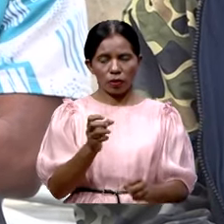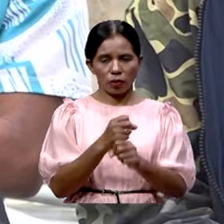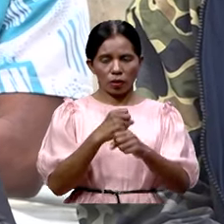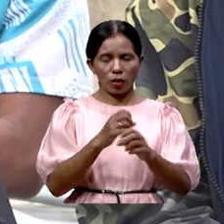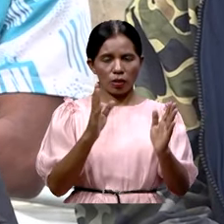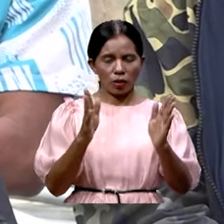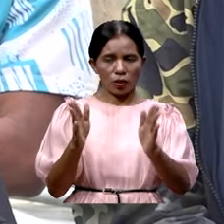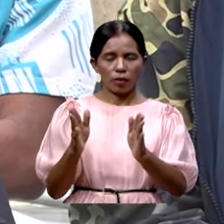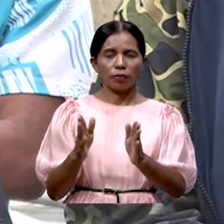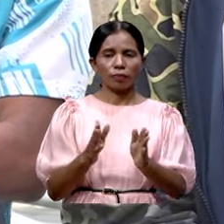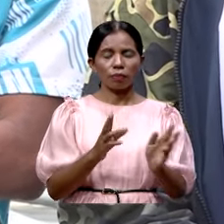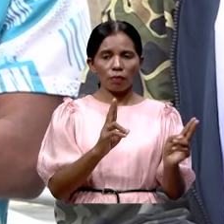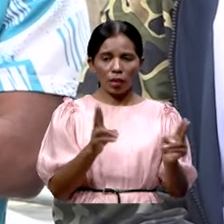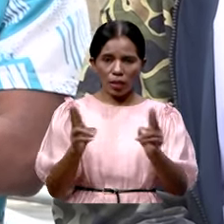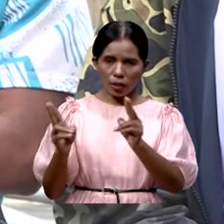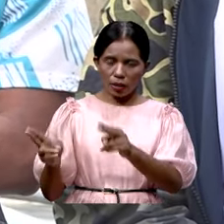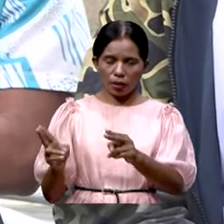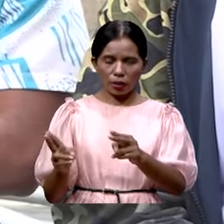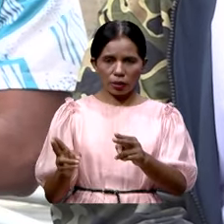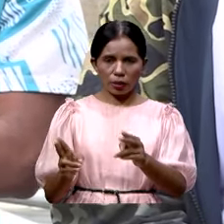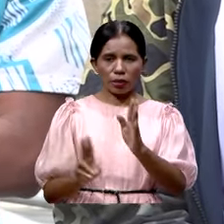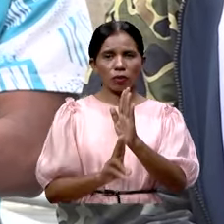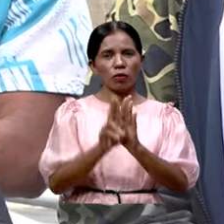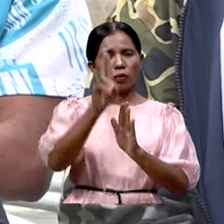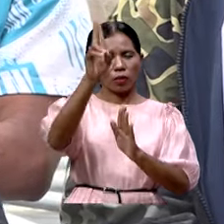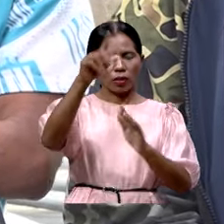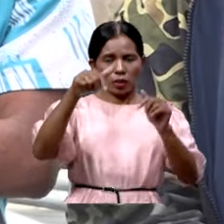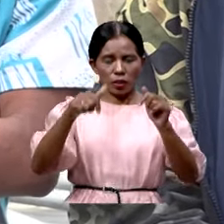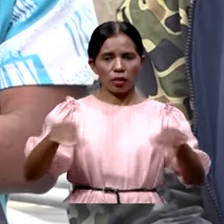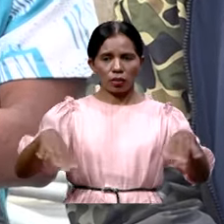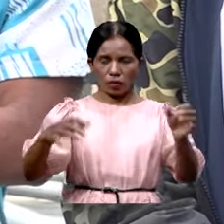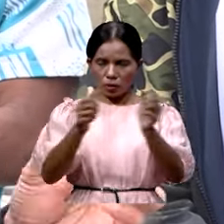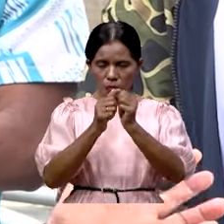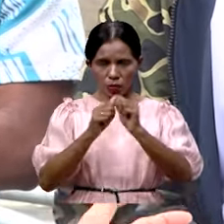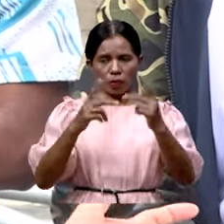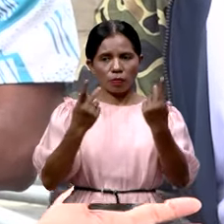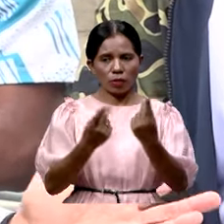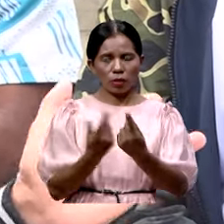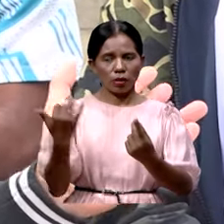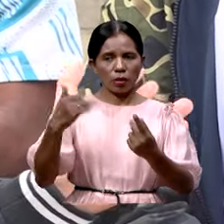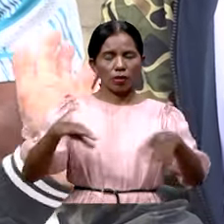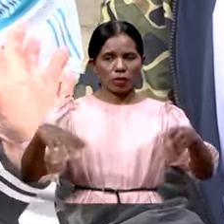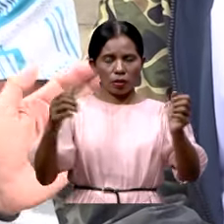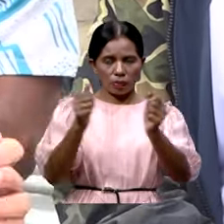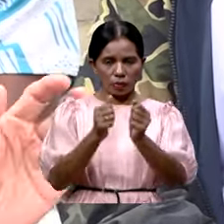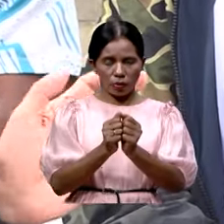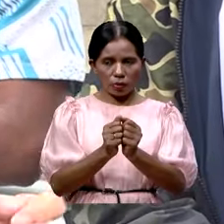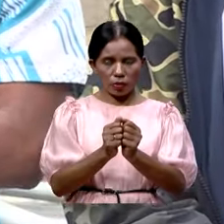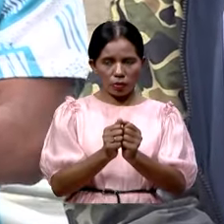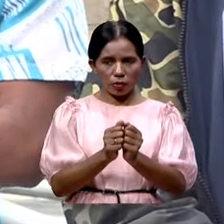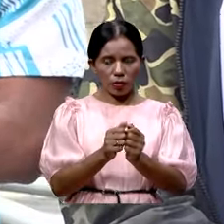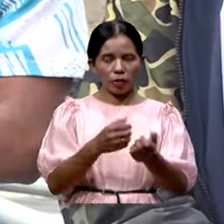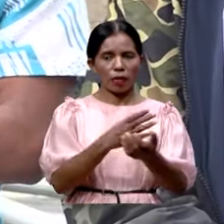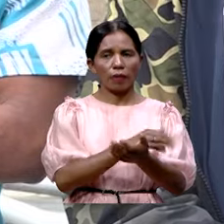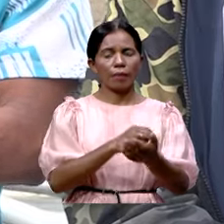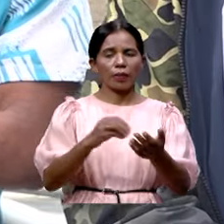es construção torre né e né cari corre na companhia companhia se corre no engenheiro se